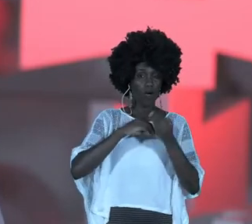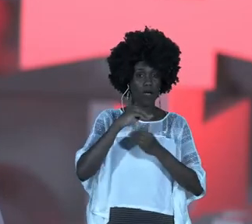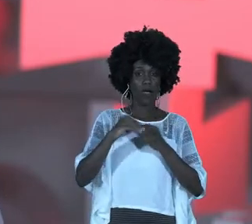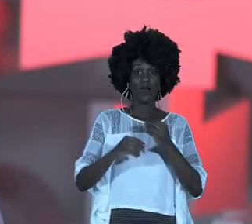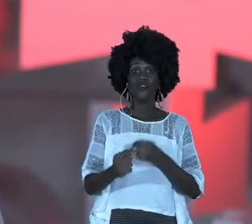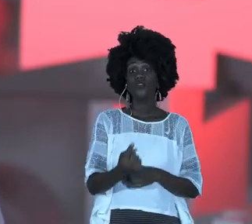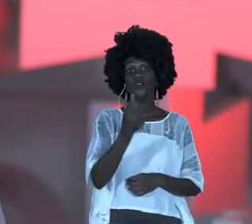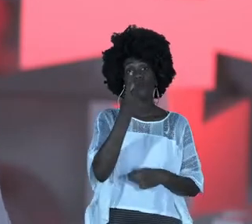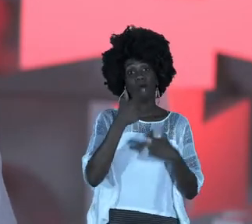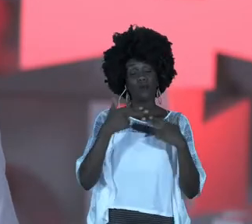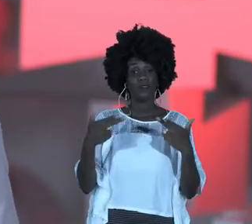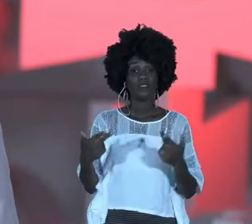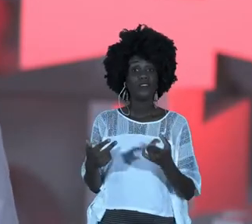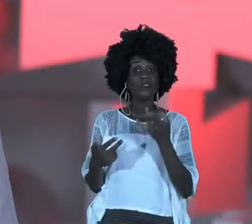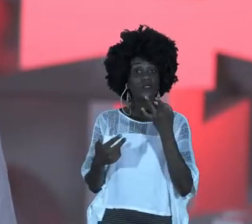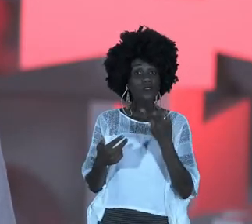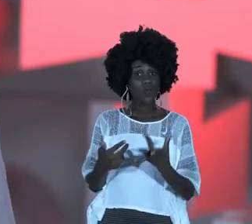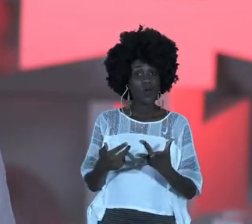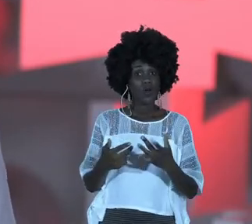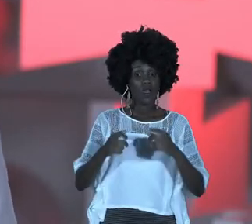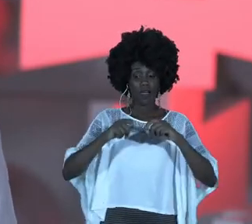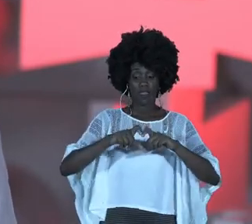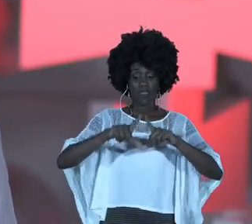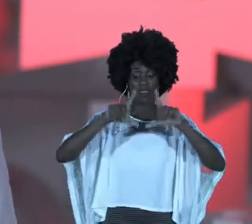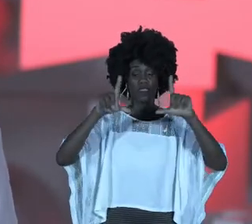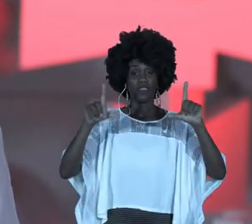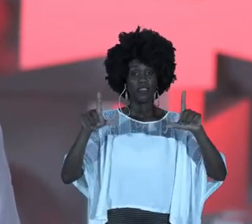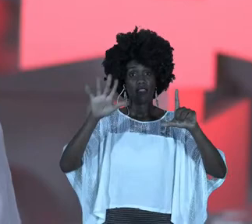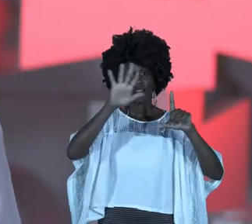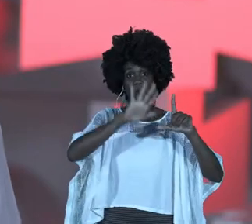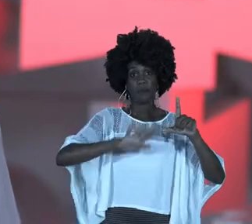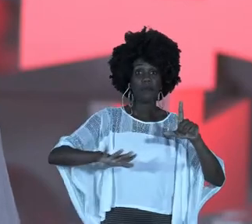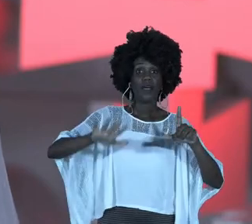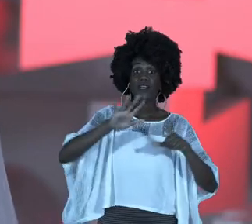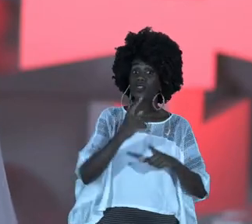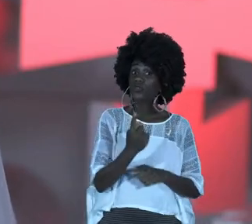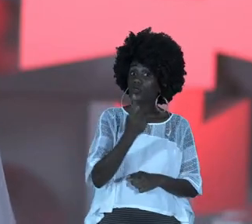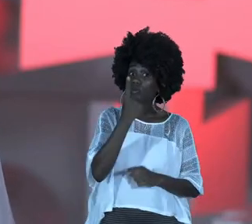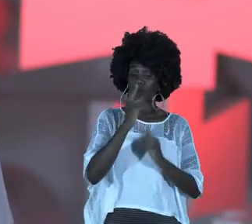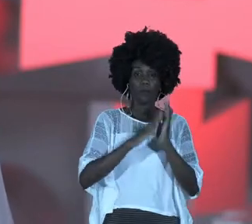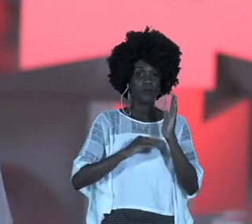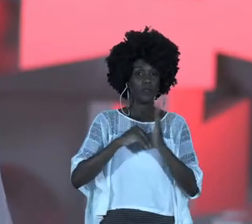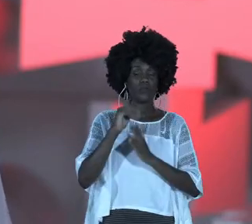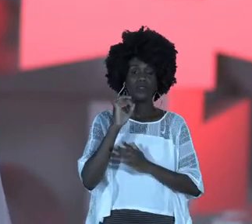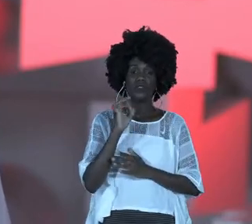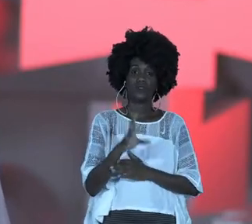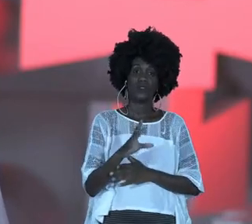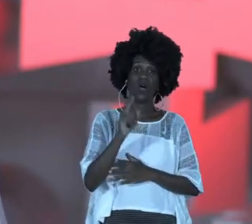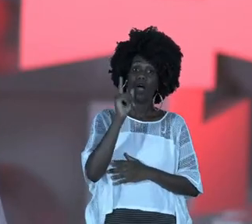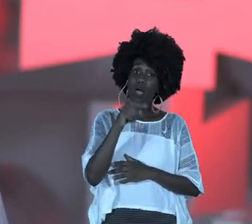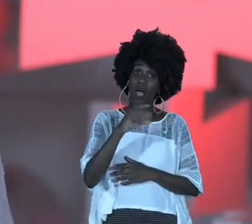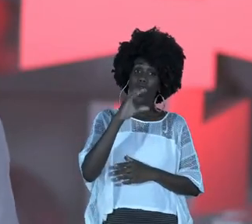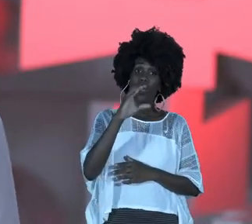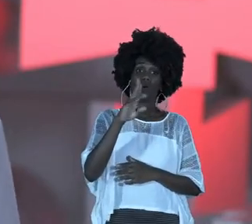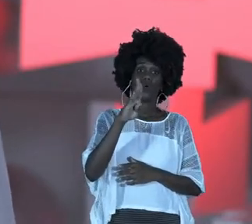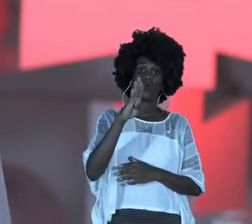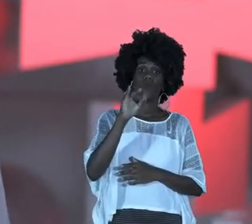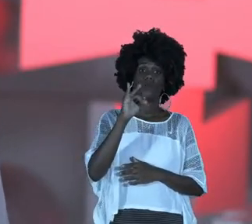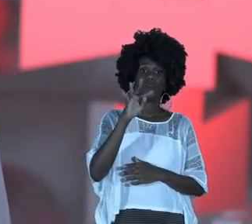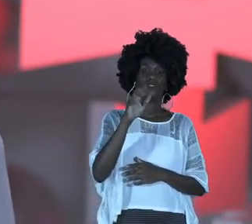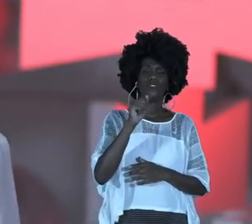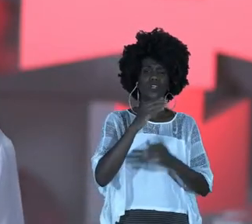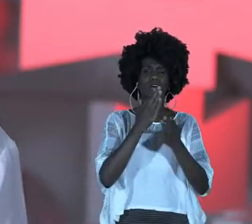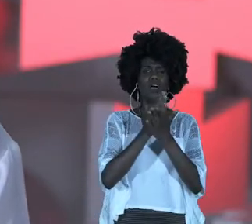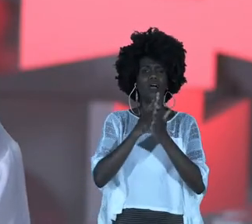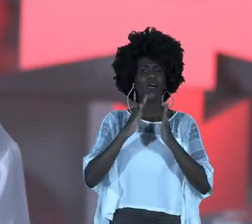objeto, na tela plana de uma só pintura. Com isso, os cubistas rompem com a convenção do sistema